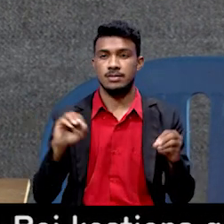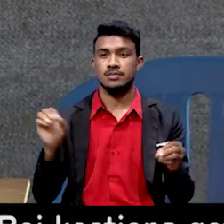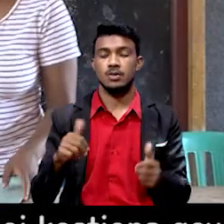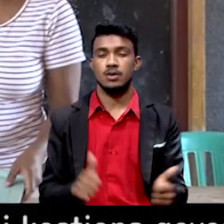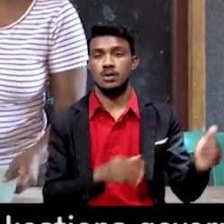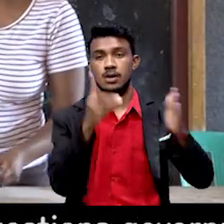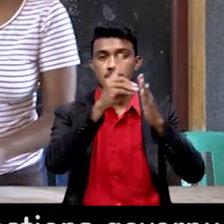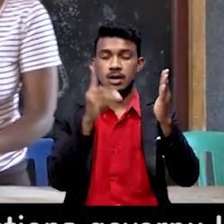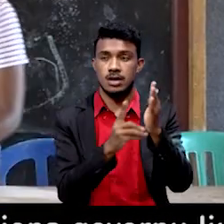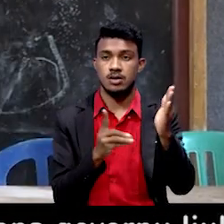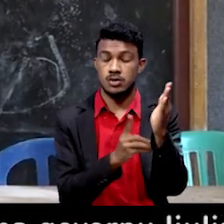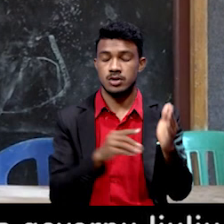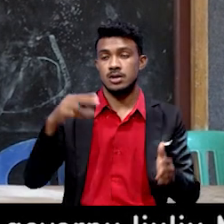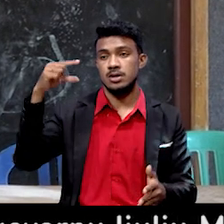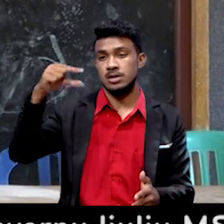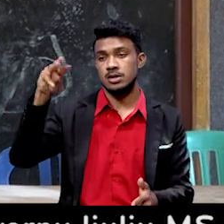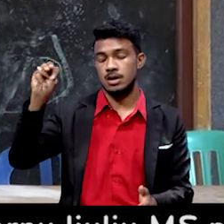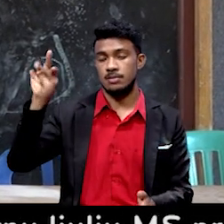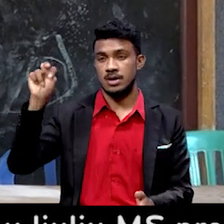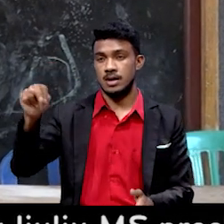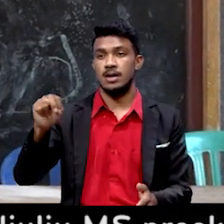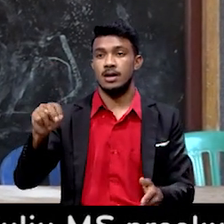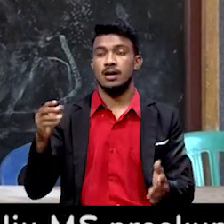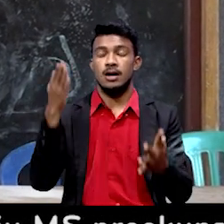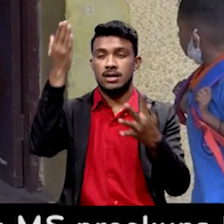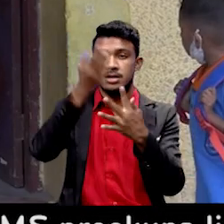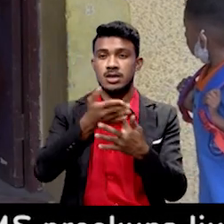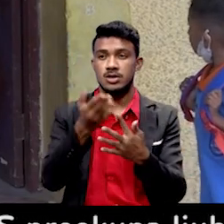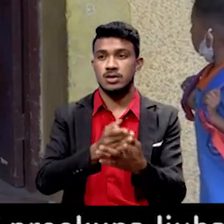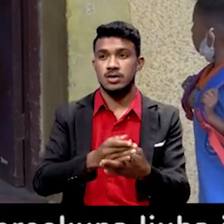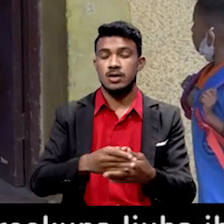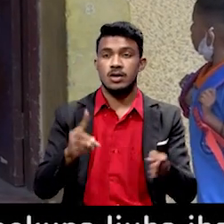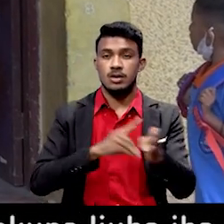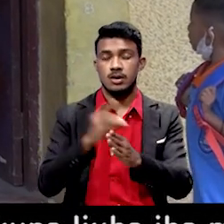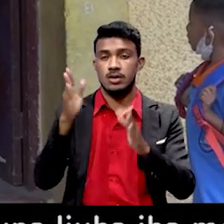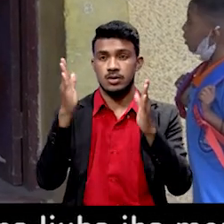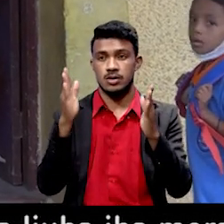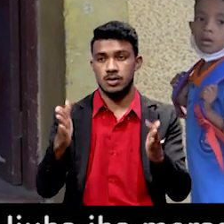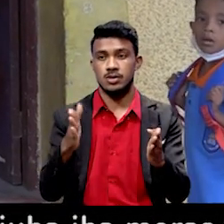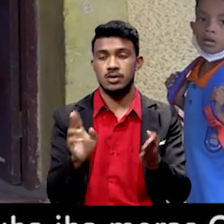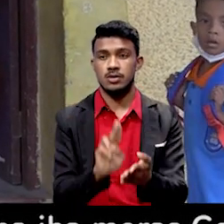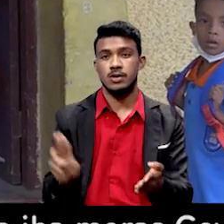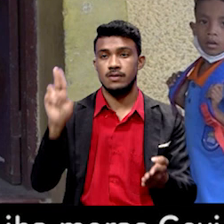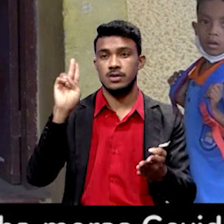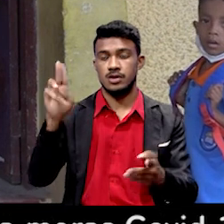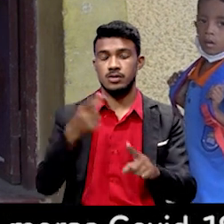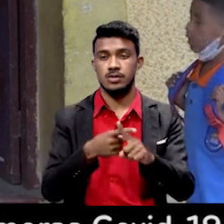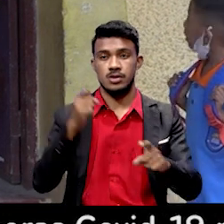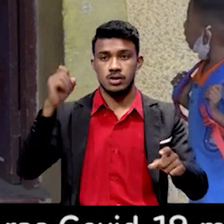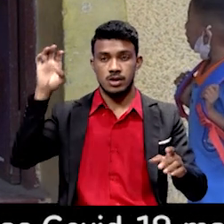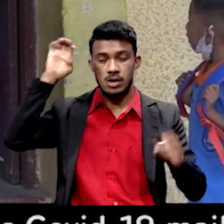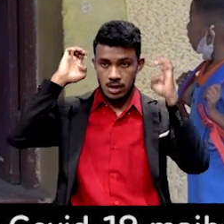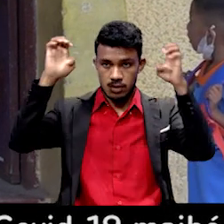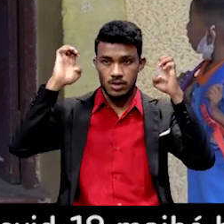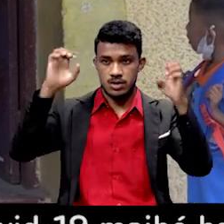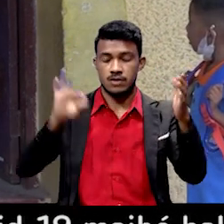né be gemen acessa cada tinan Instituto Nacional Formação Docente Profissional Educação forma professor